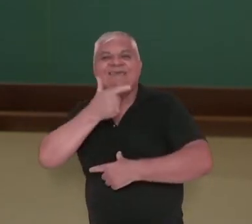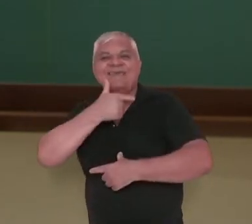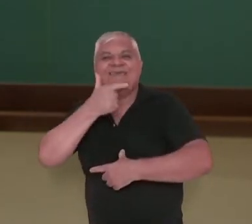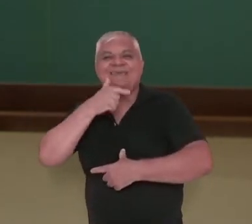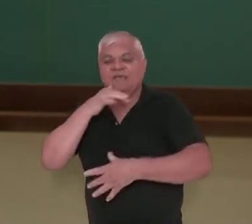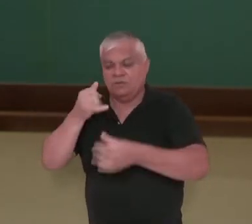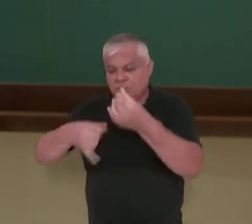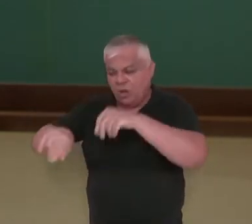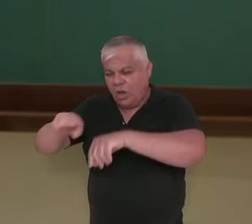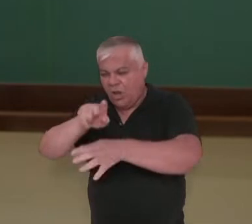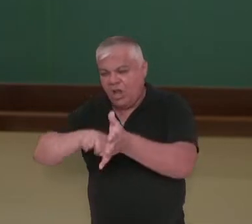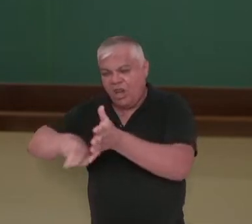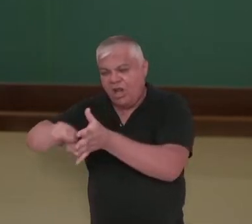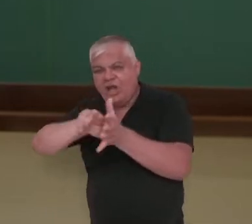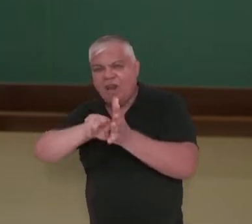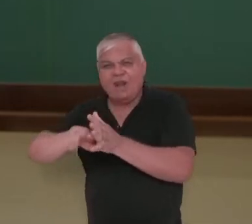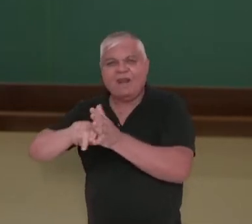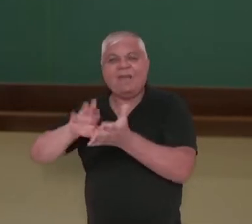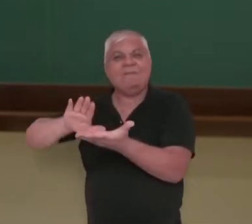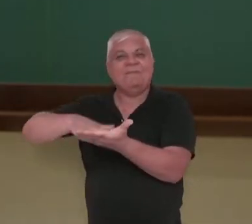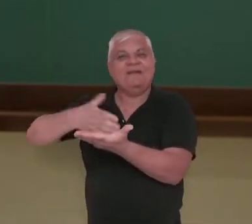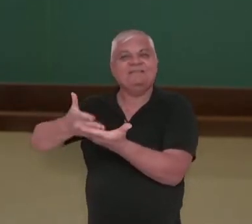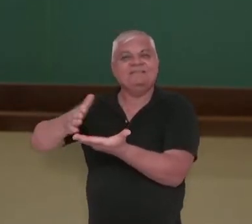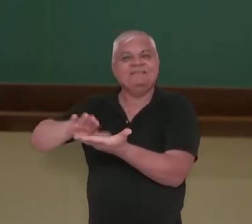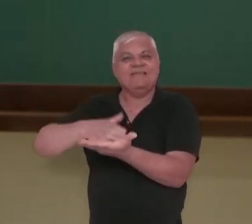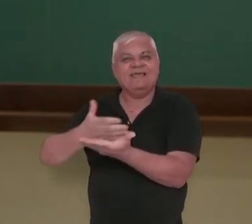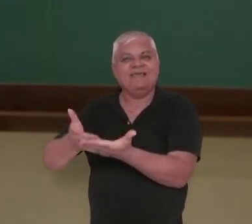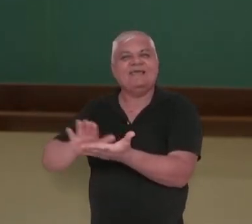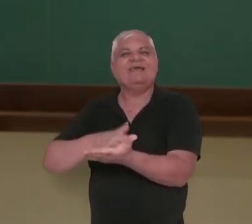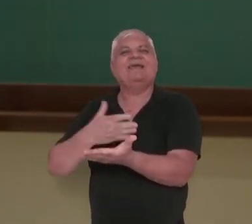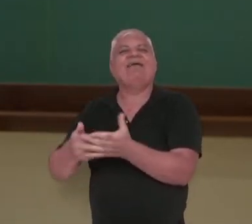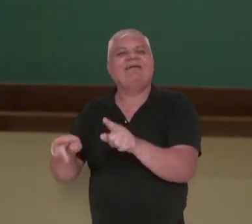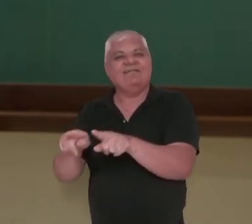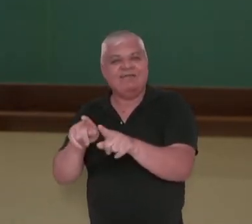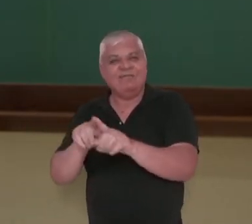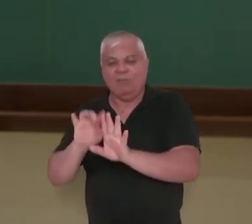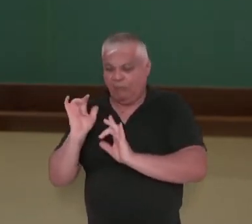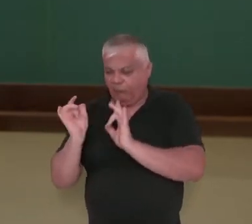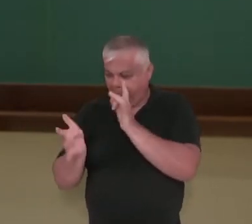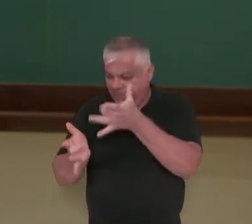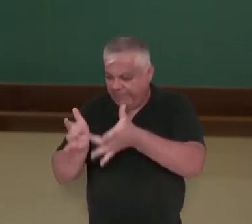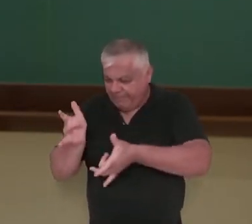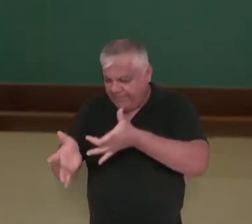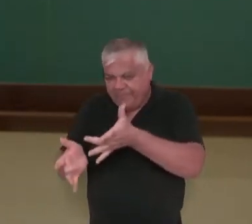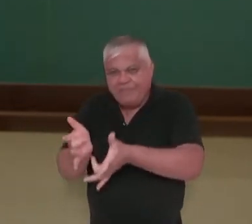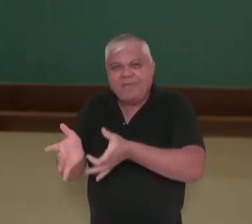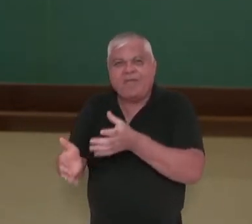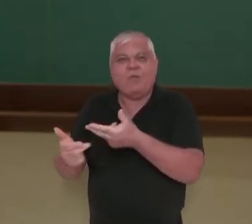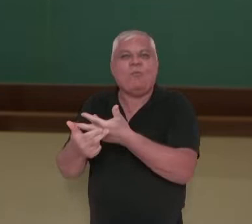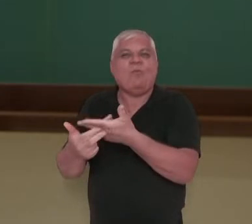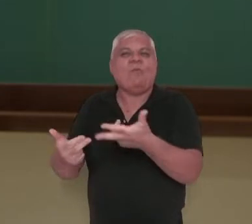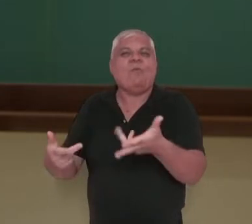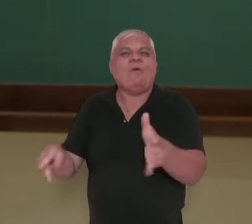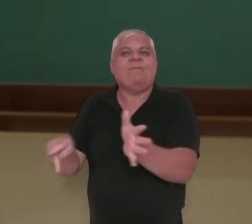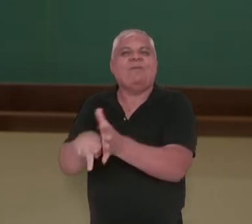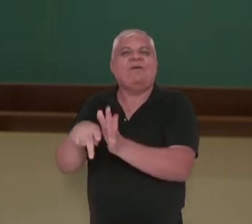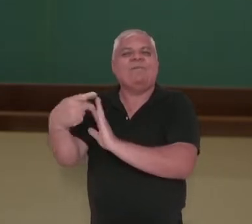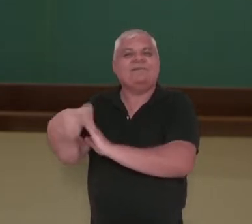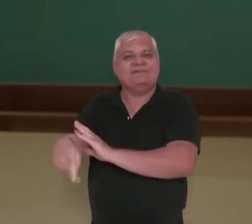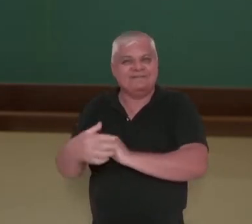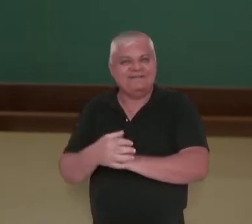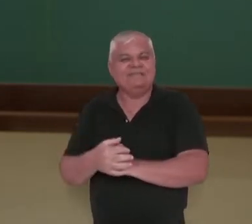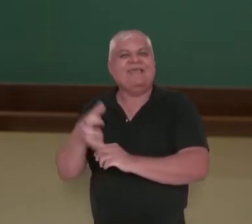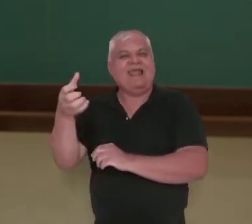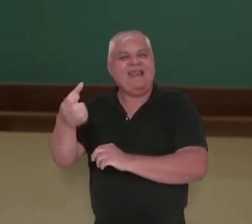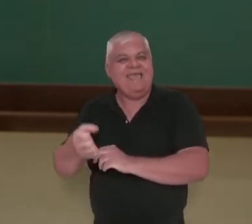falou, a fermentação, né? São decompositoras de matéria orgânica. São elas que concluem,